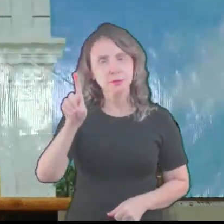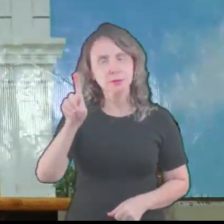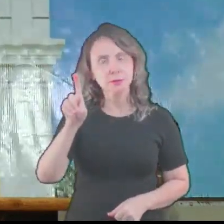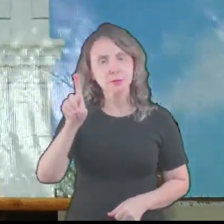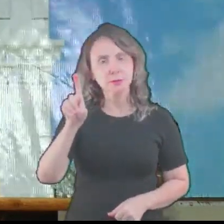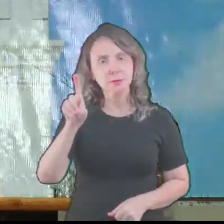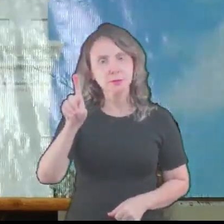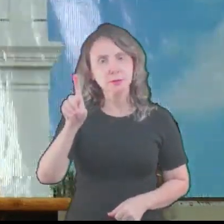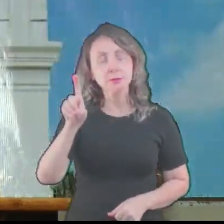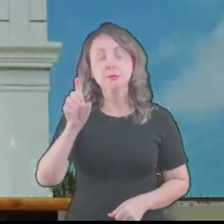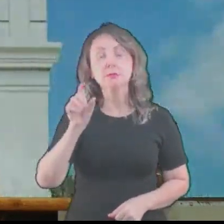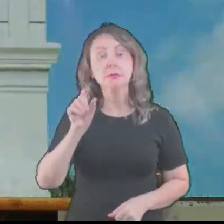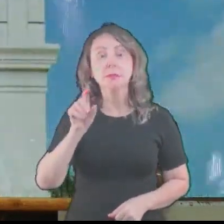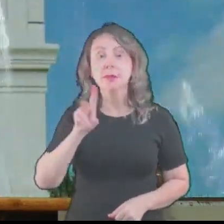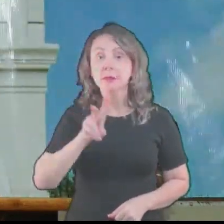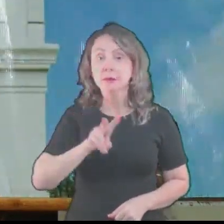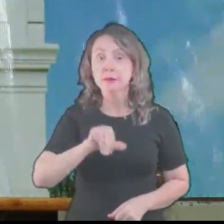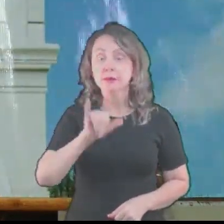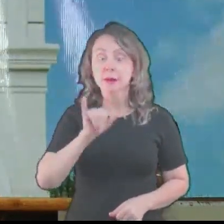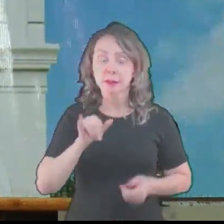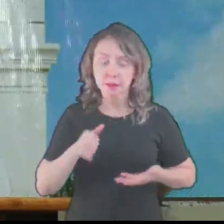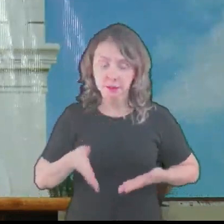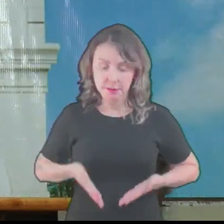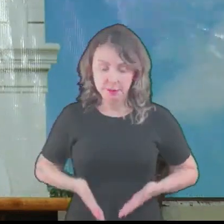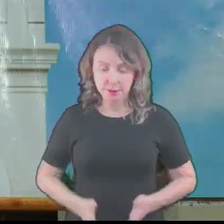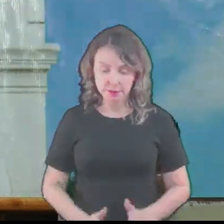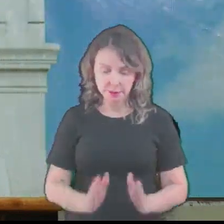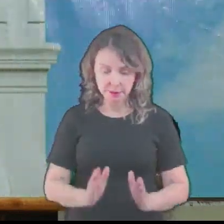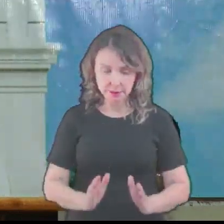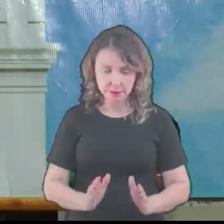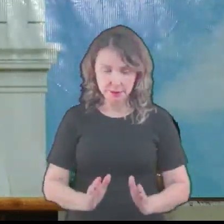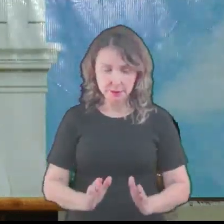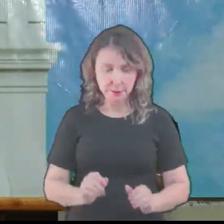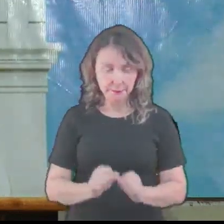ele vai nascer de forma miraculosa.